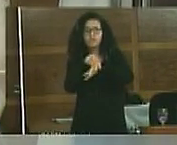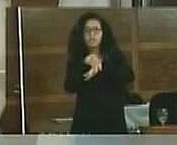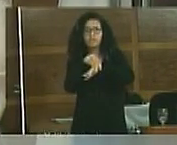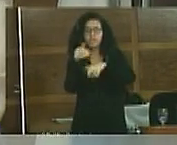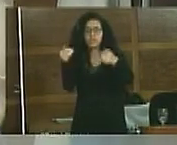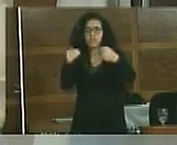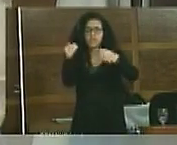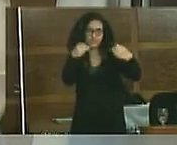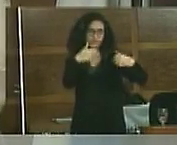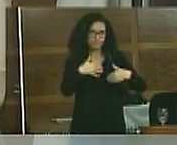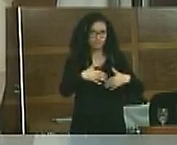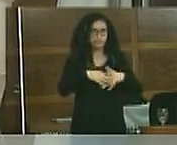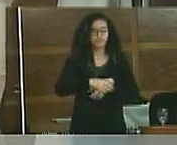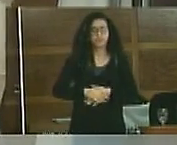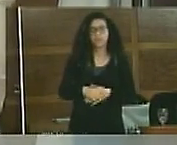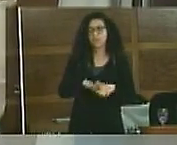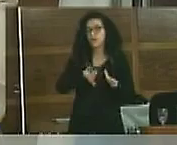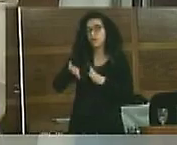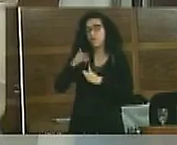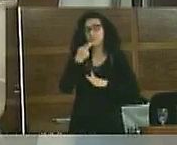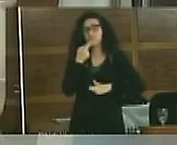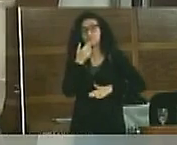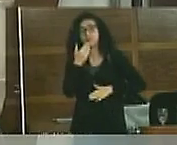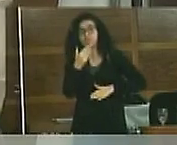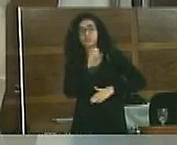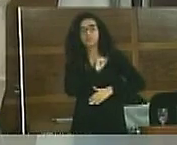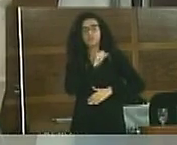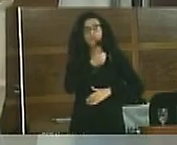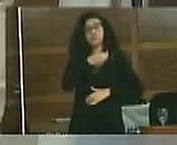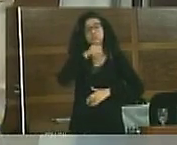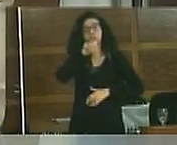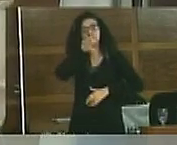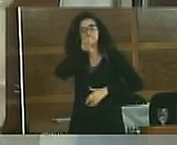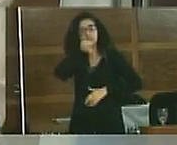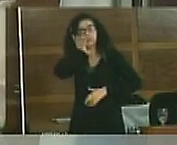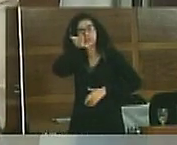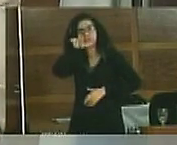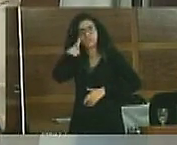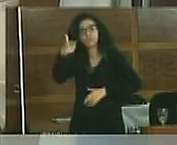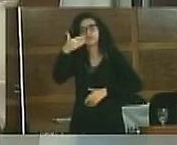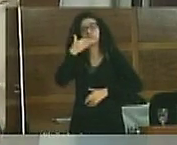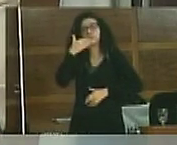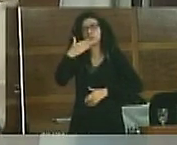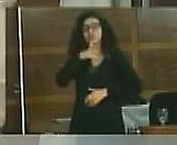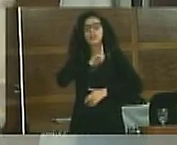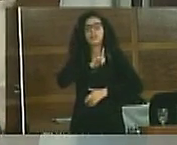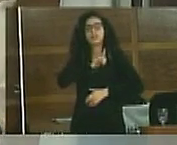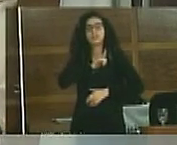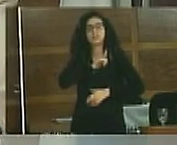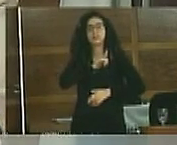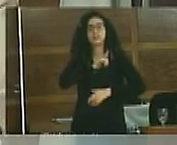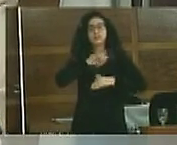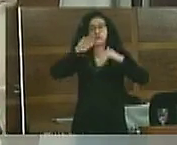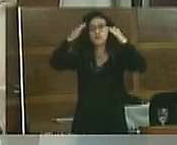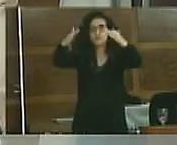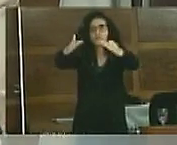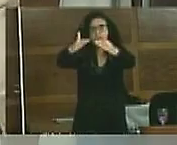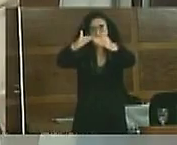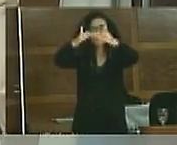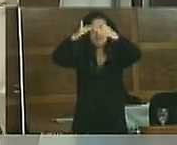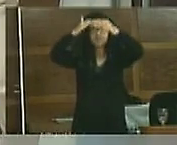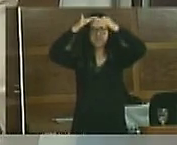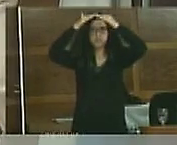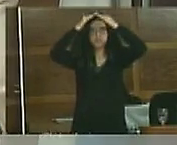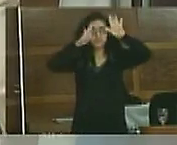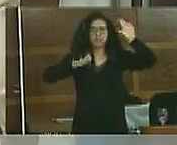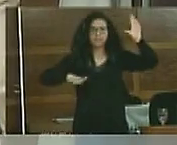evento. Na minha indicação 1992 de 2018, eu peço a implementação de uma cobertura no cais da Praia